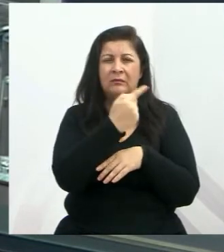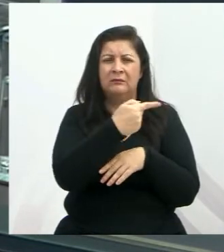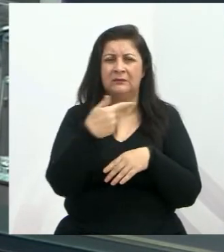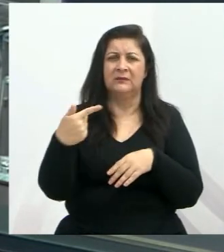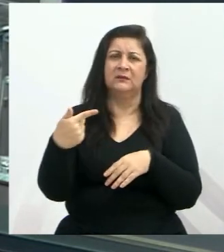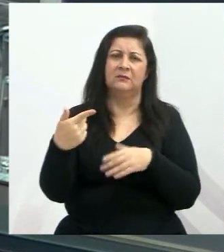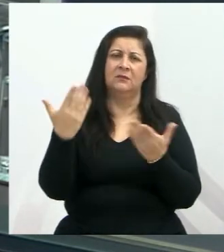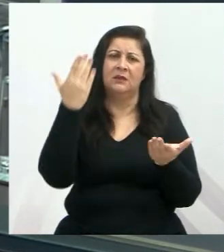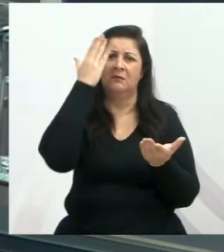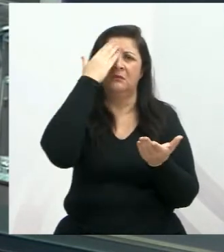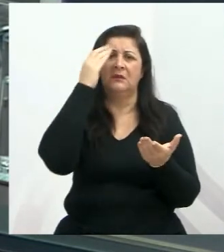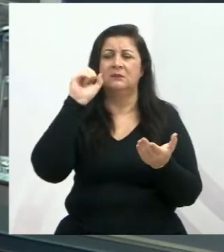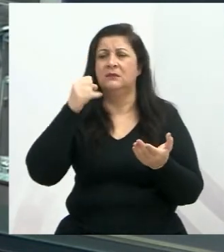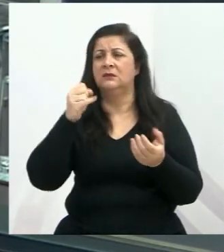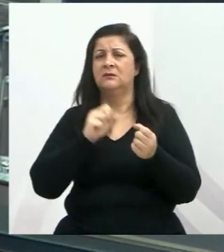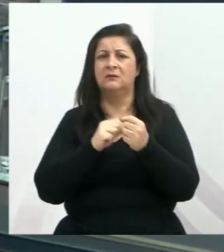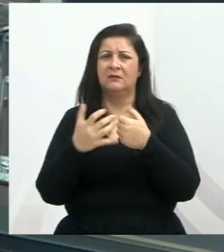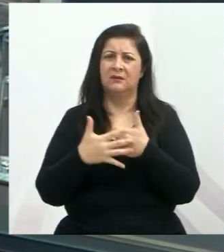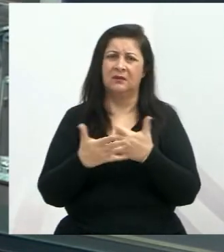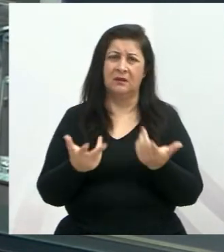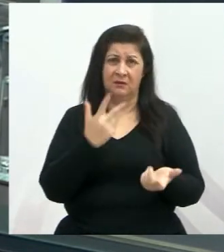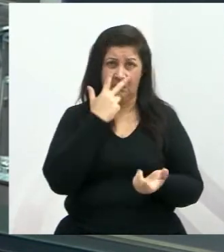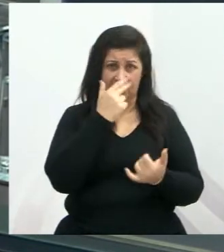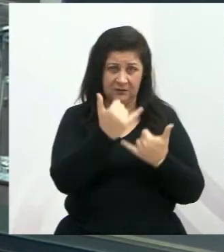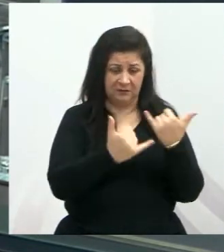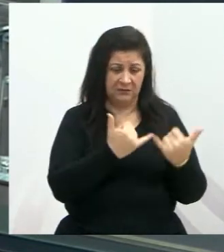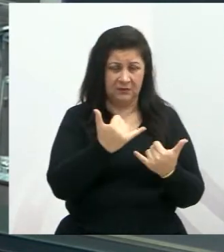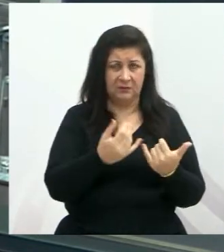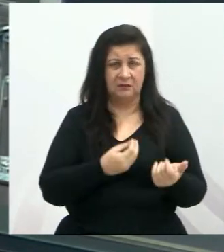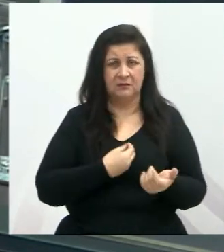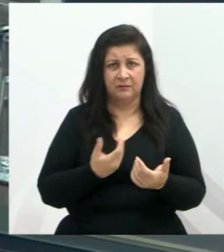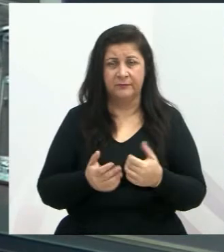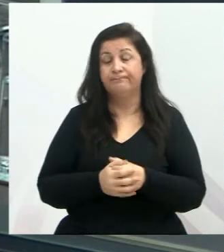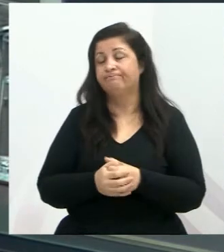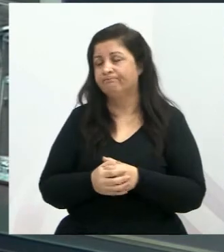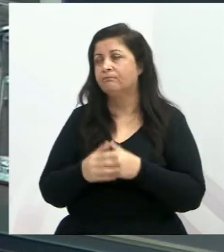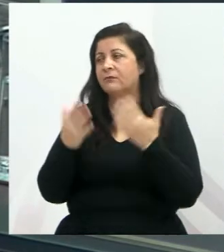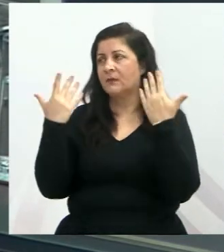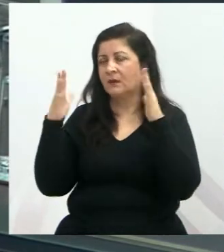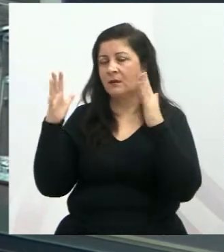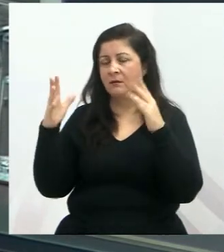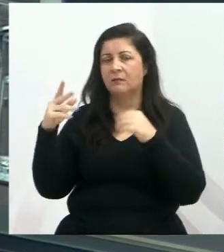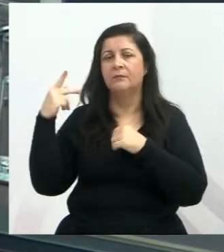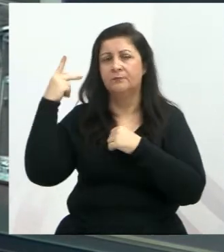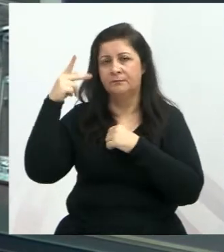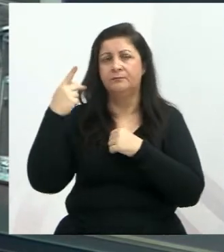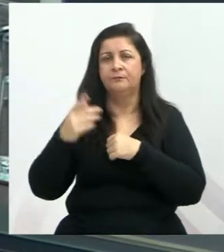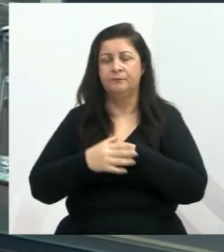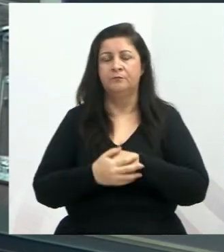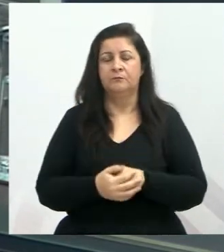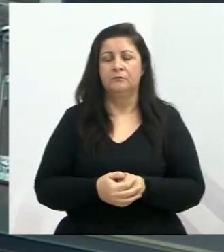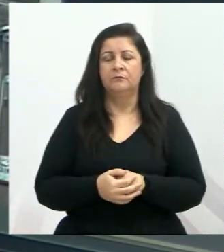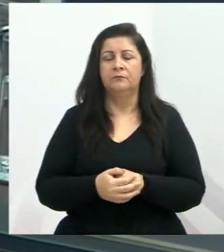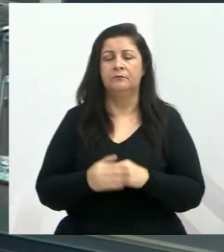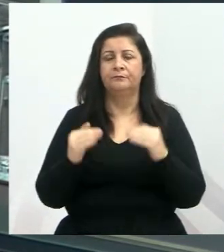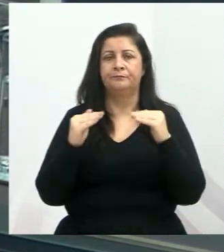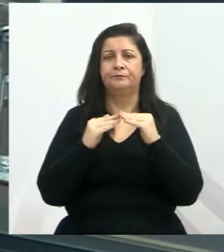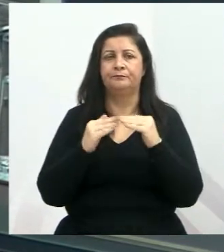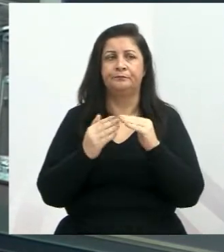muito tempo. A gente está brincando com a vida das pessoas. Mas parabéns, vereador Paulinho, pelo requerimento, sou